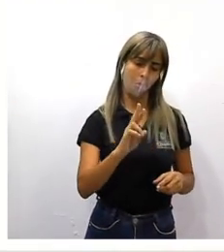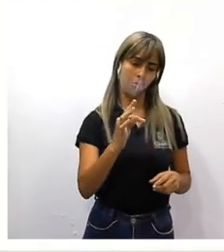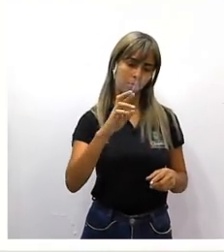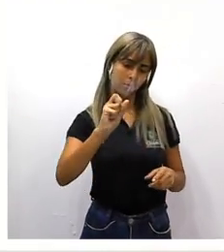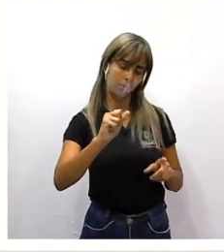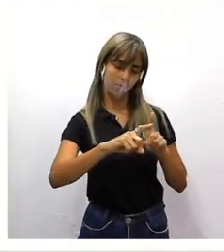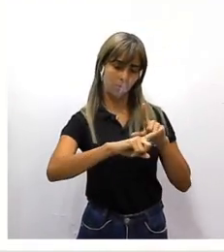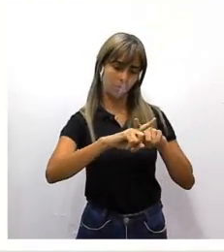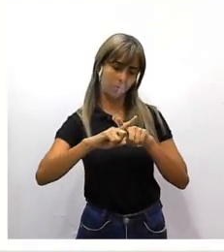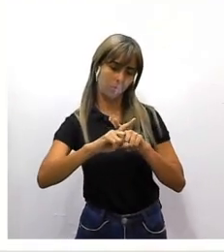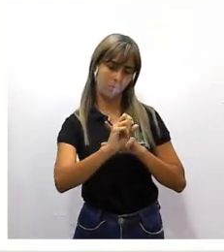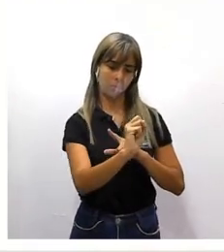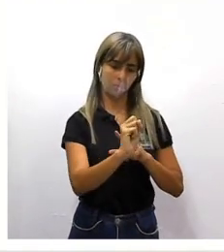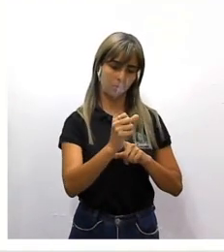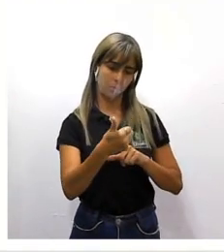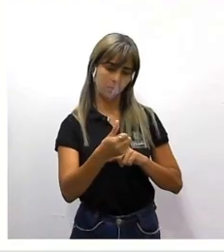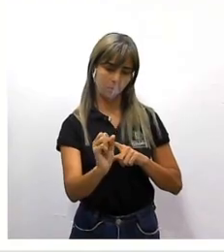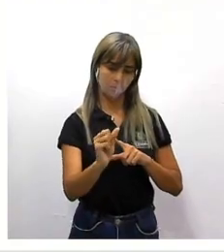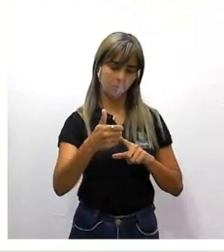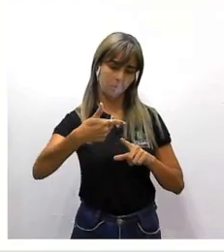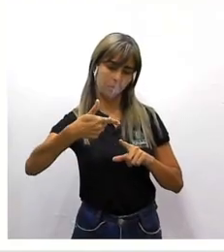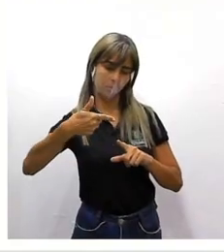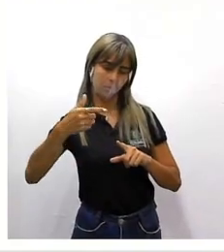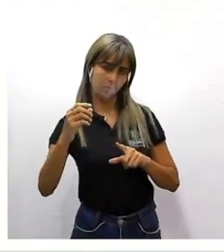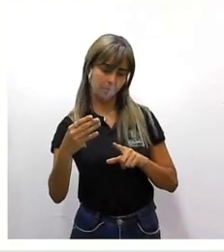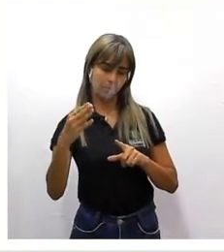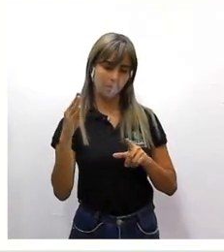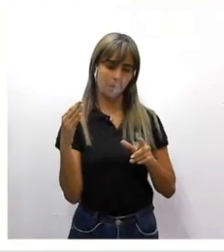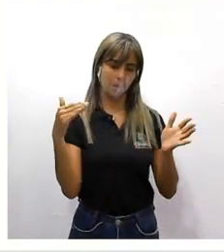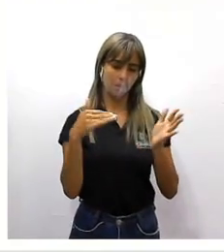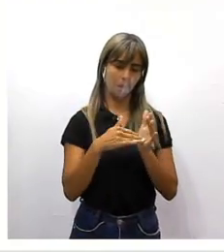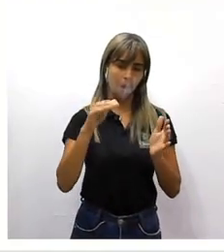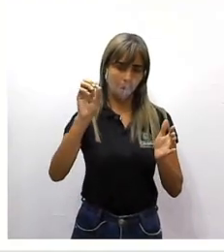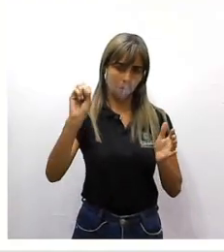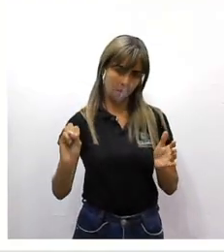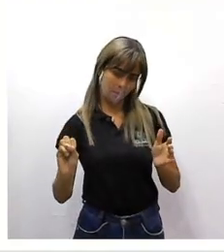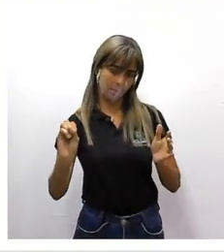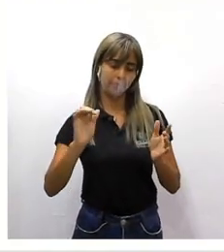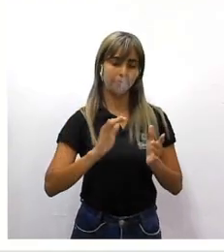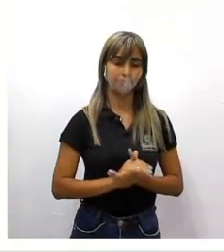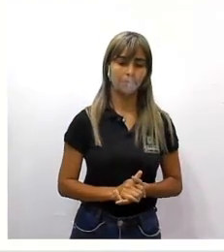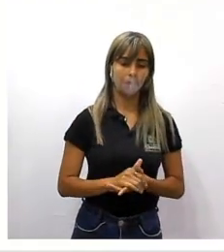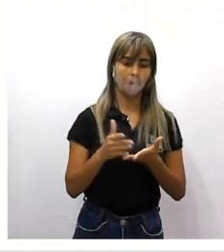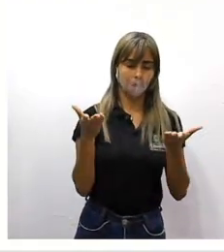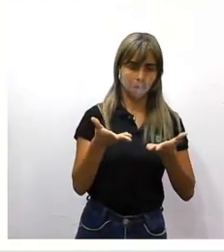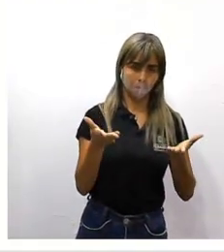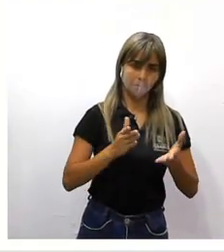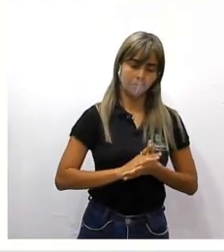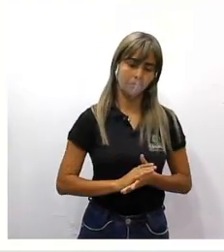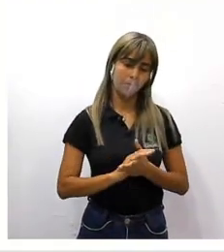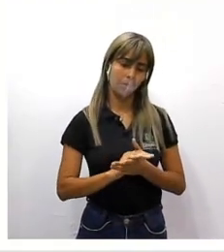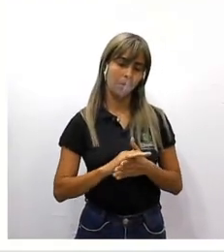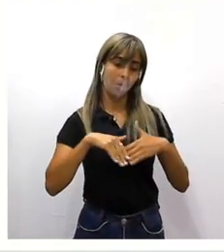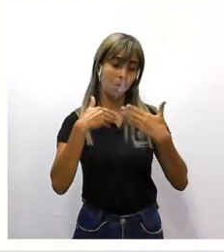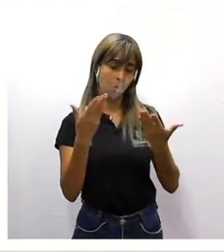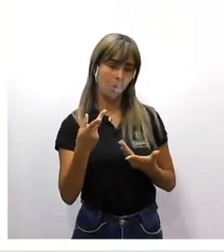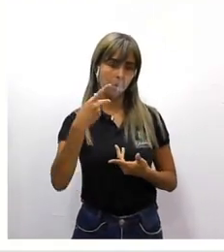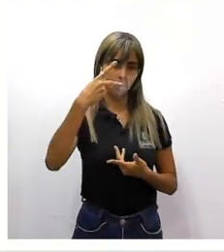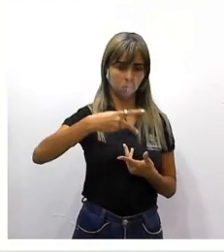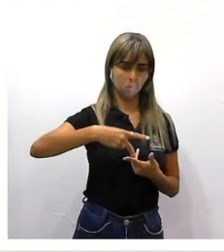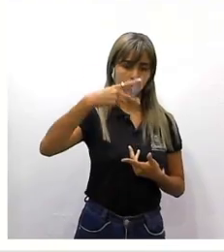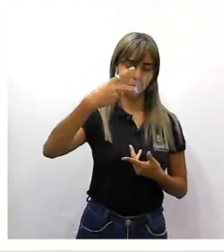8, 16, 24, 32. Eu coloquei até 80. Beleza. E agora, qual dos